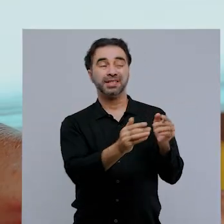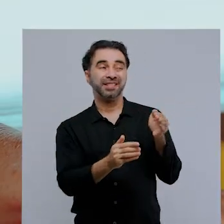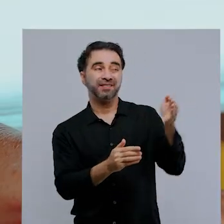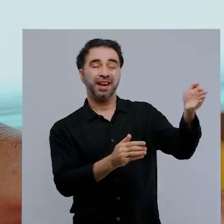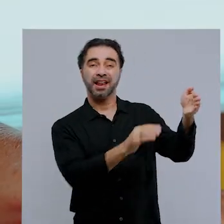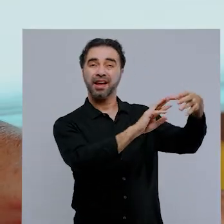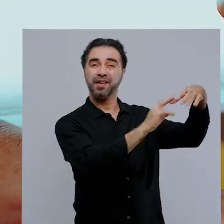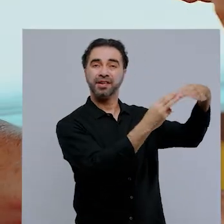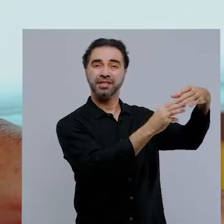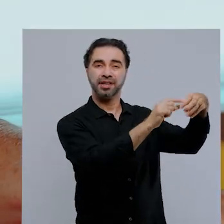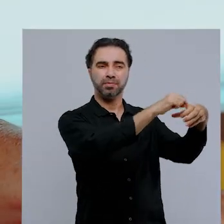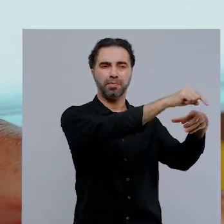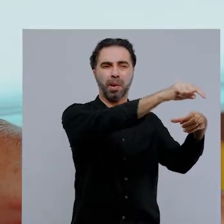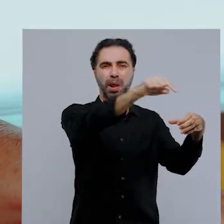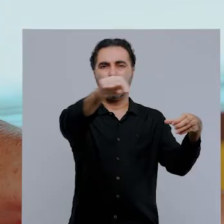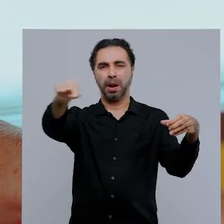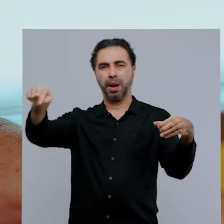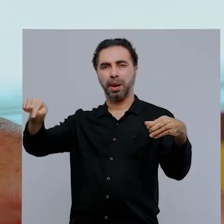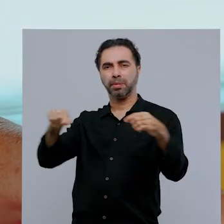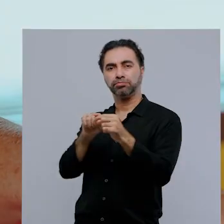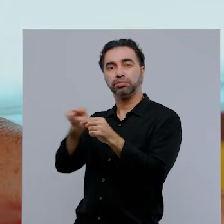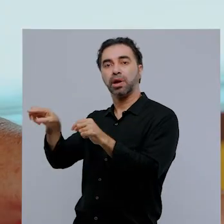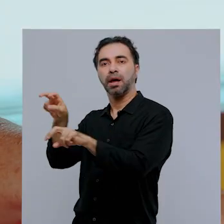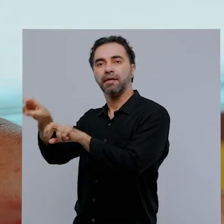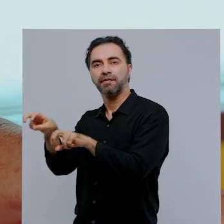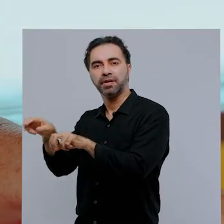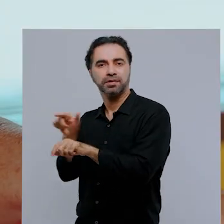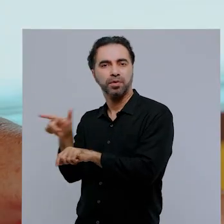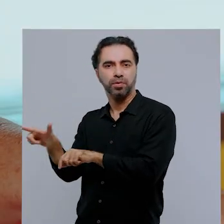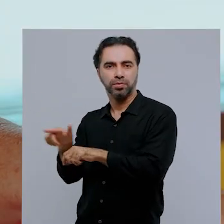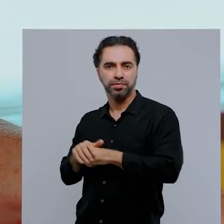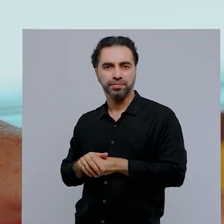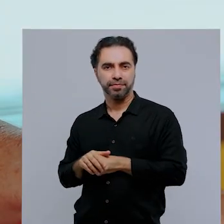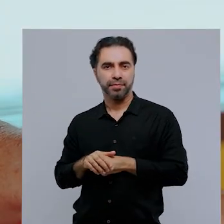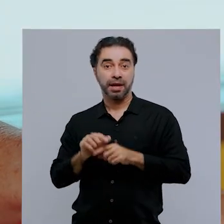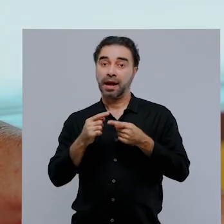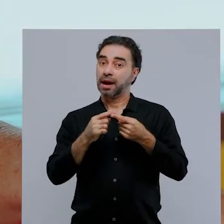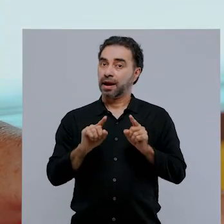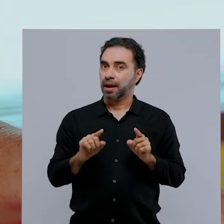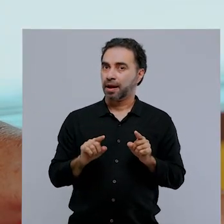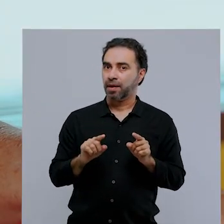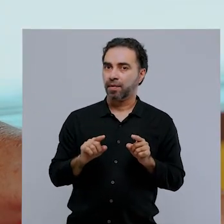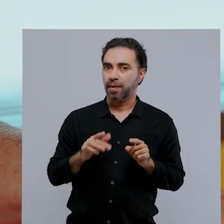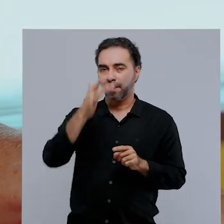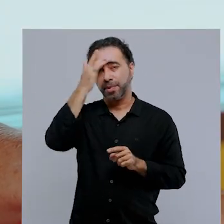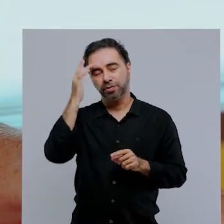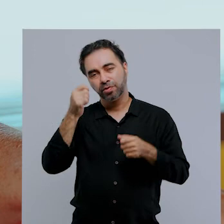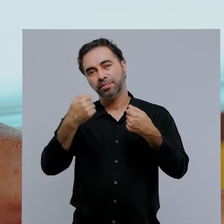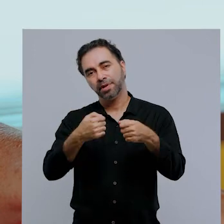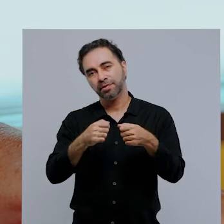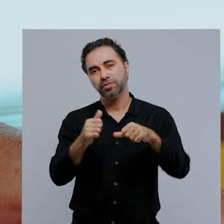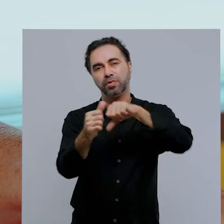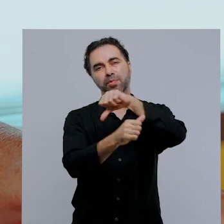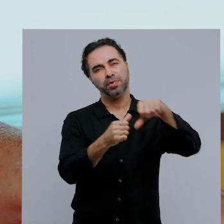engenho, fazia o rodeio, assim, ia parar lá no situante. Aí o povo teve que ir saindo, levou um